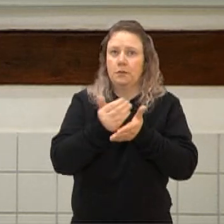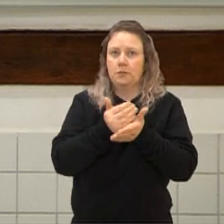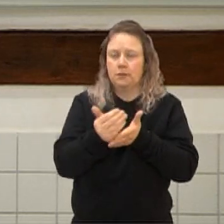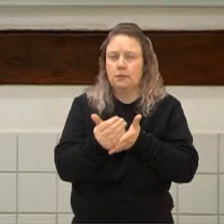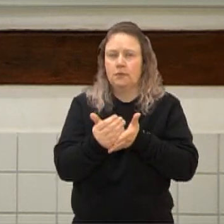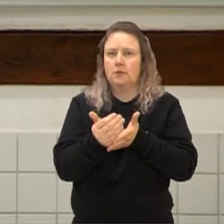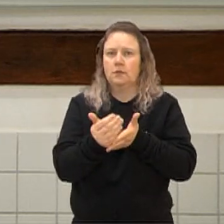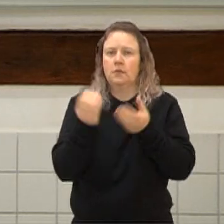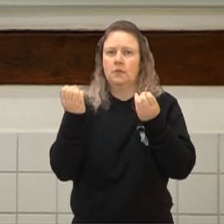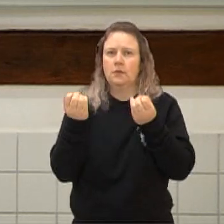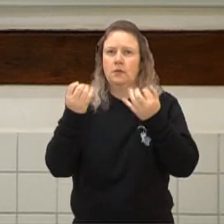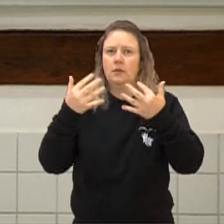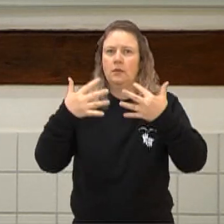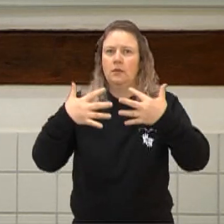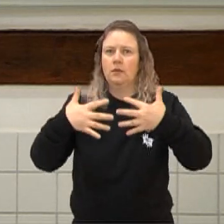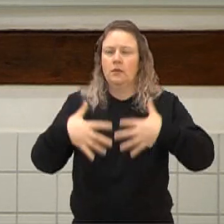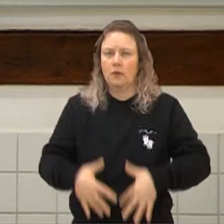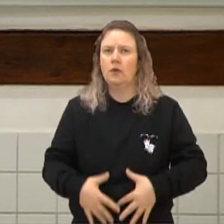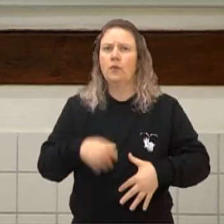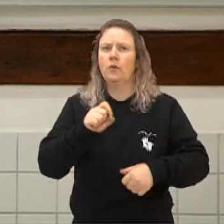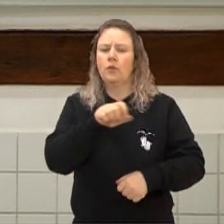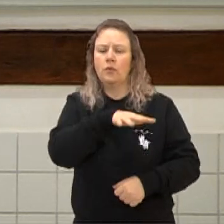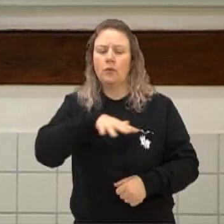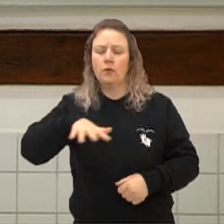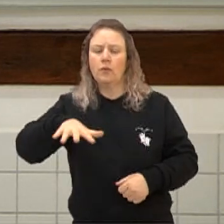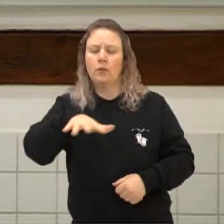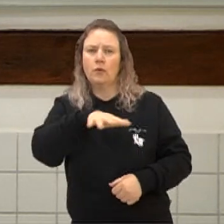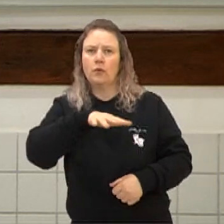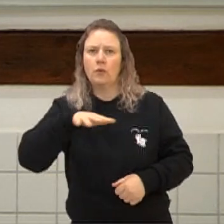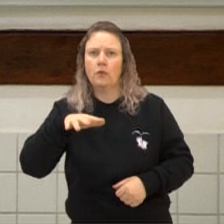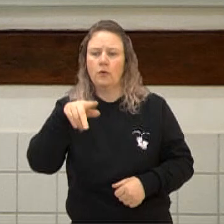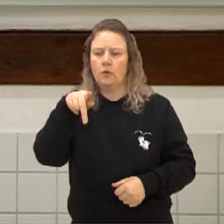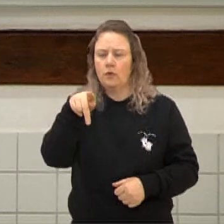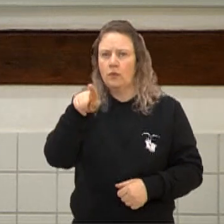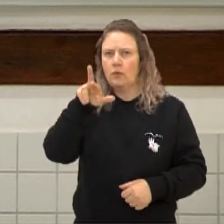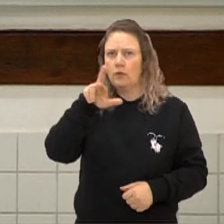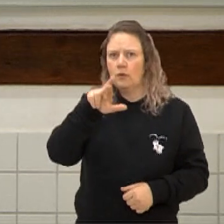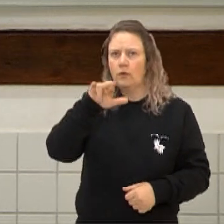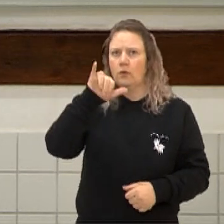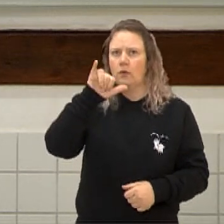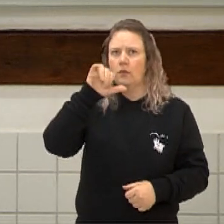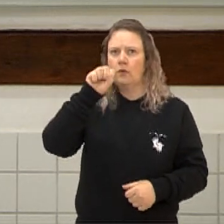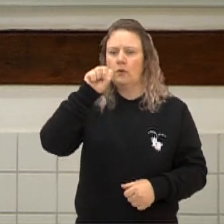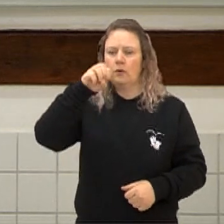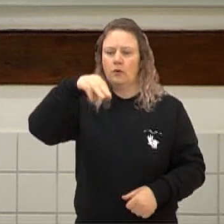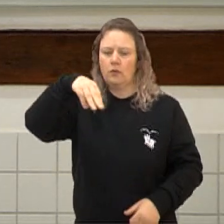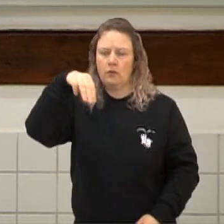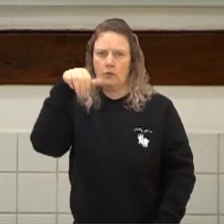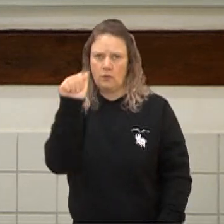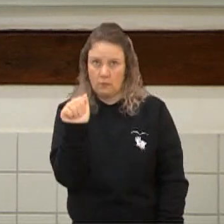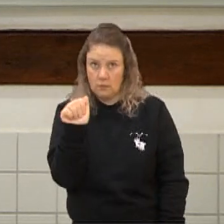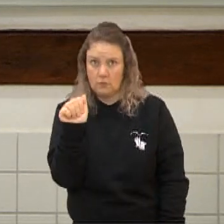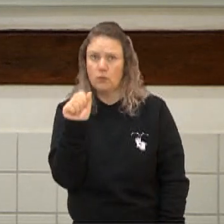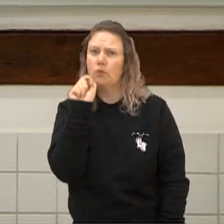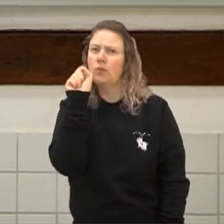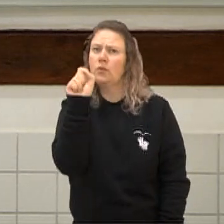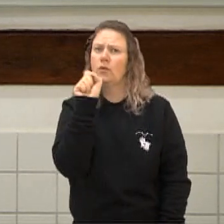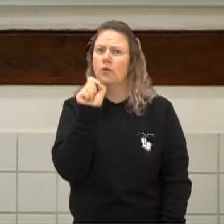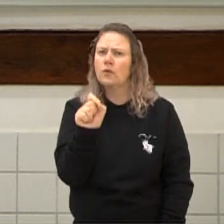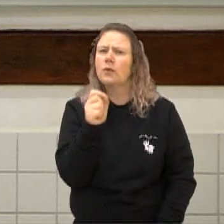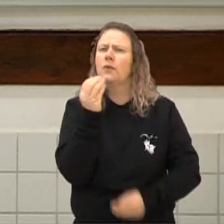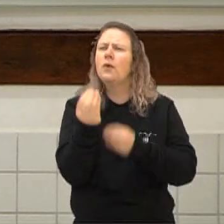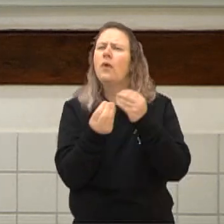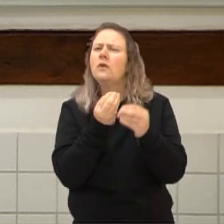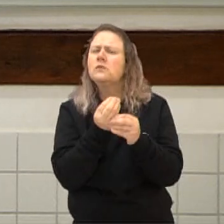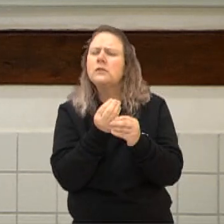a trabalhar um pouquinho a área de superfície dos prismas. Vamos explicar para vocês o que é um prisma, alguns